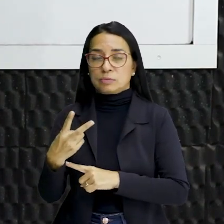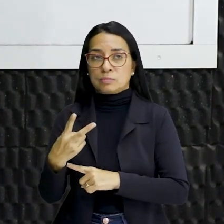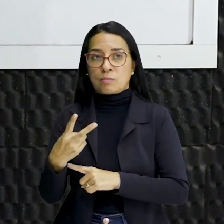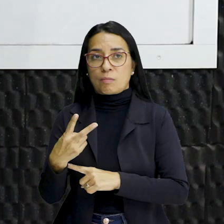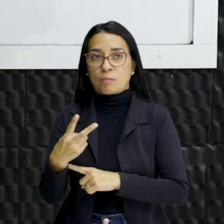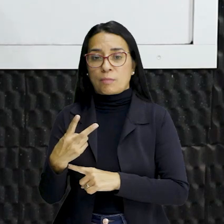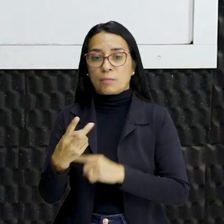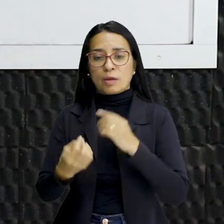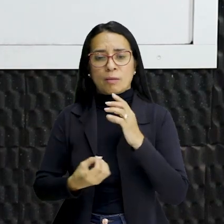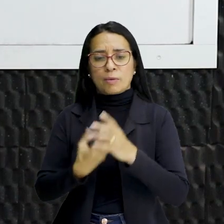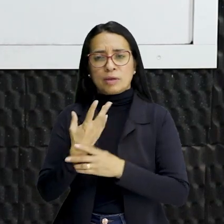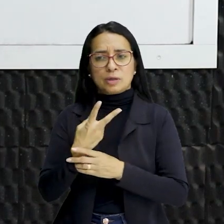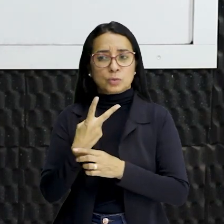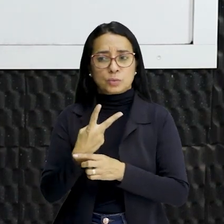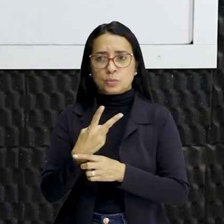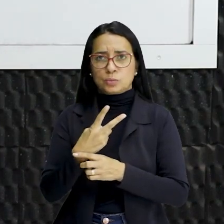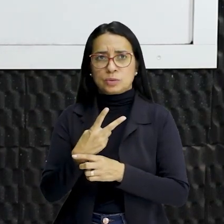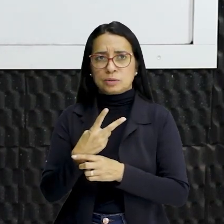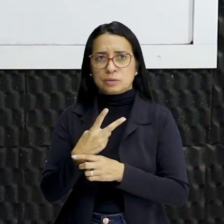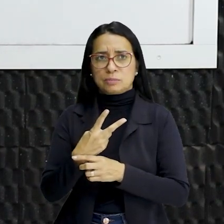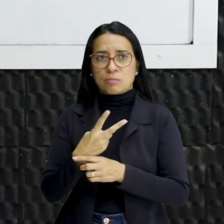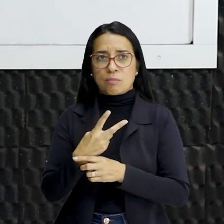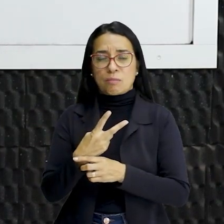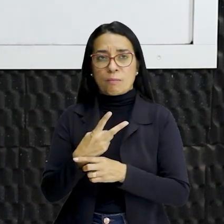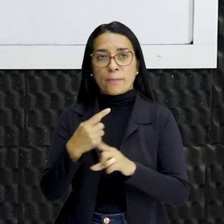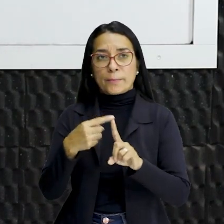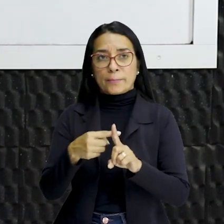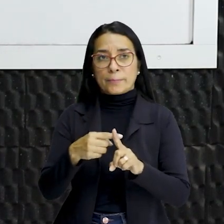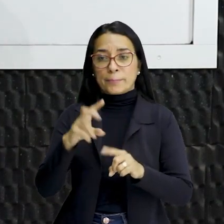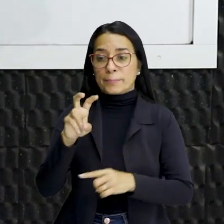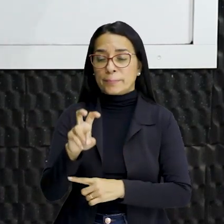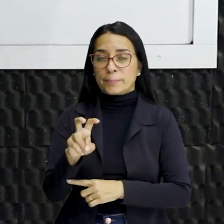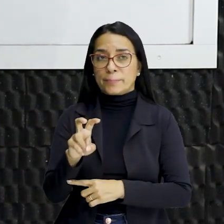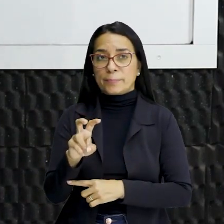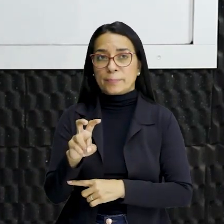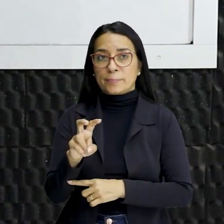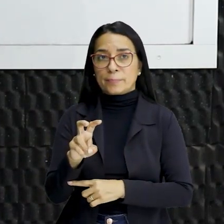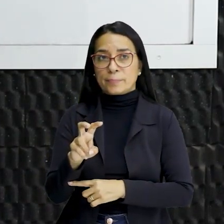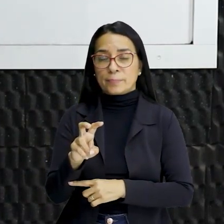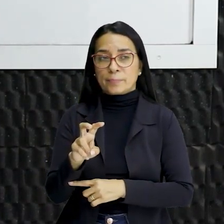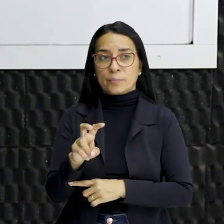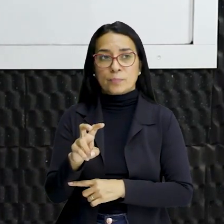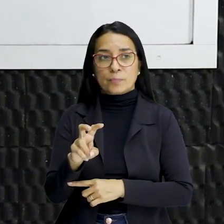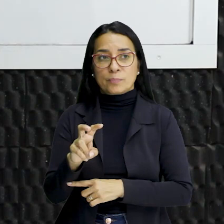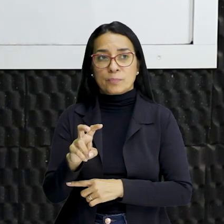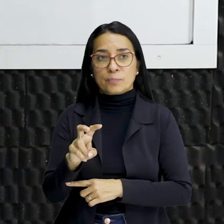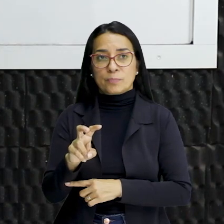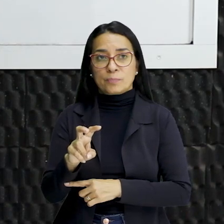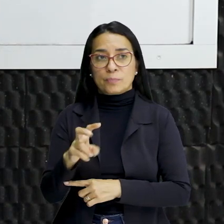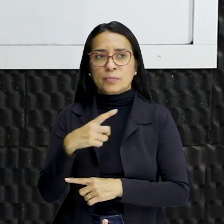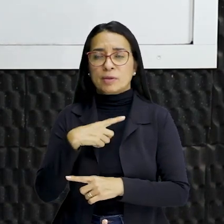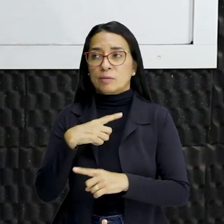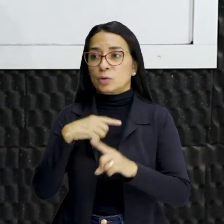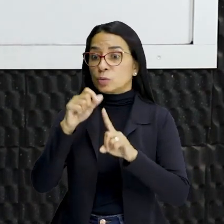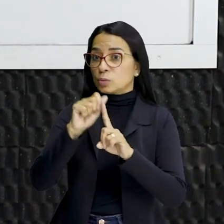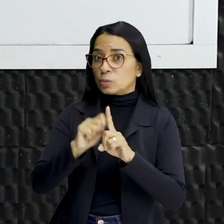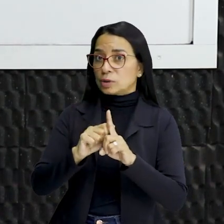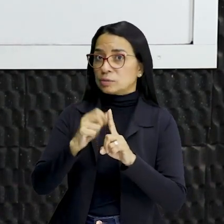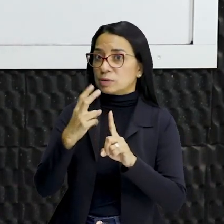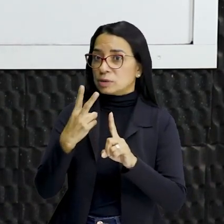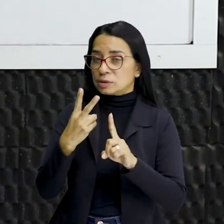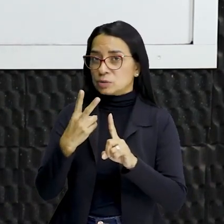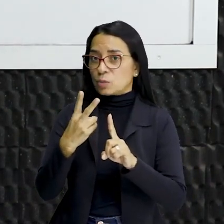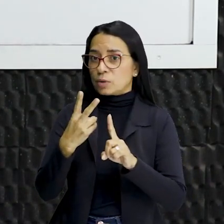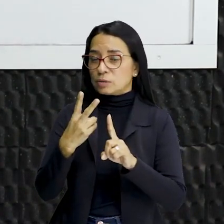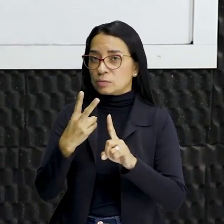2 que o dois nem aparece duas vezes Tá mas o cinco apareceu em dois